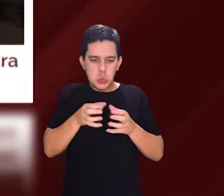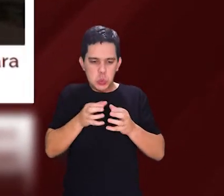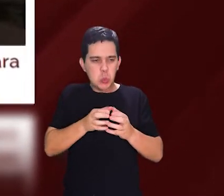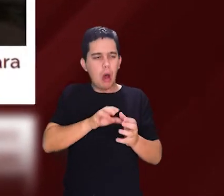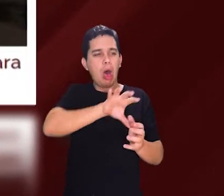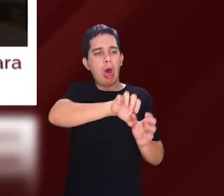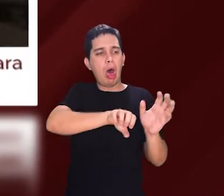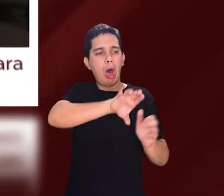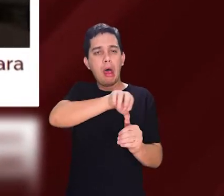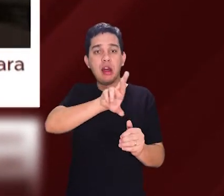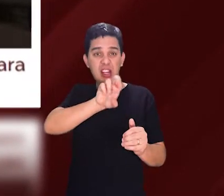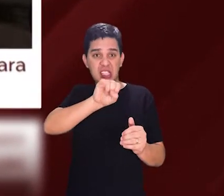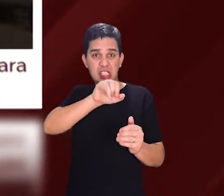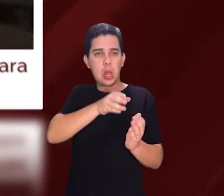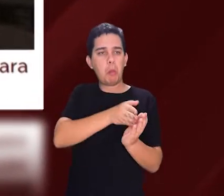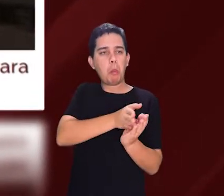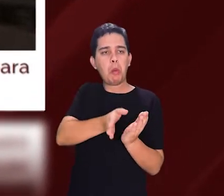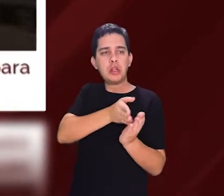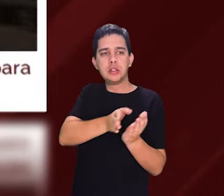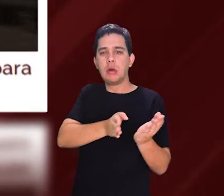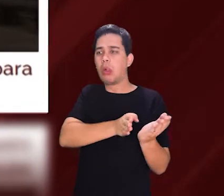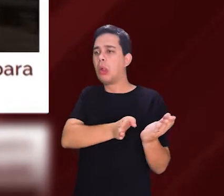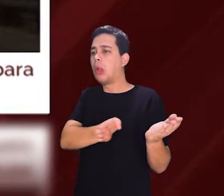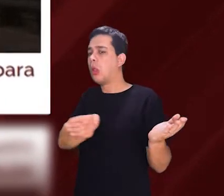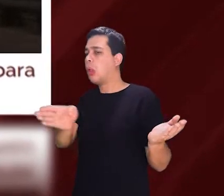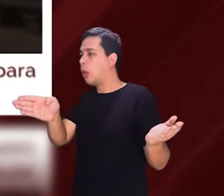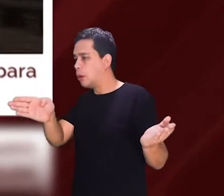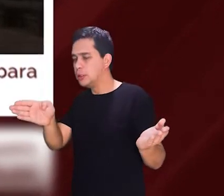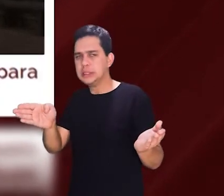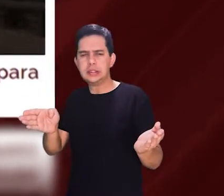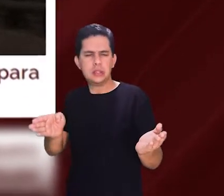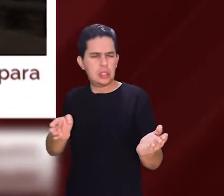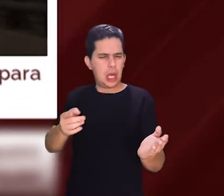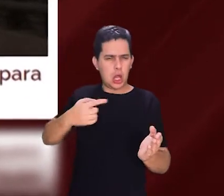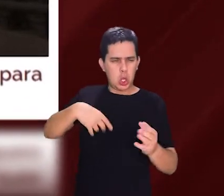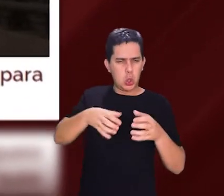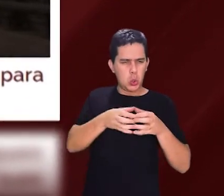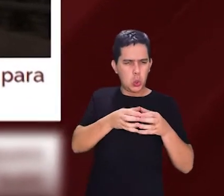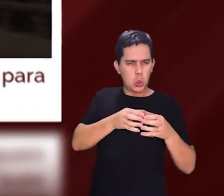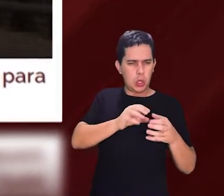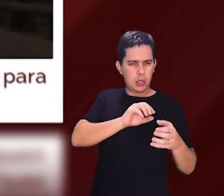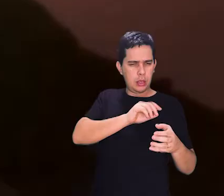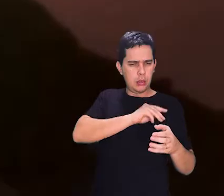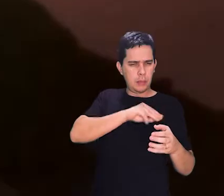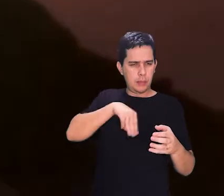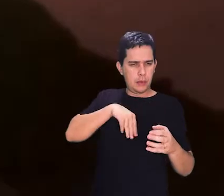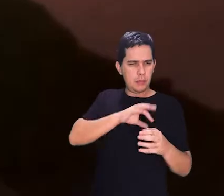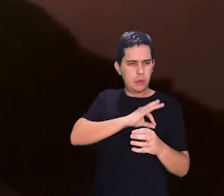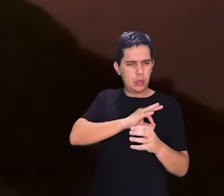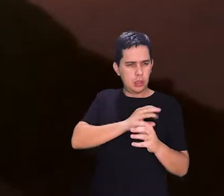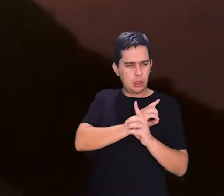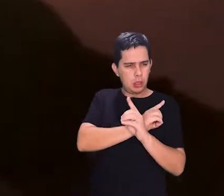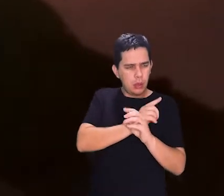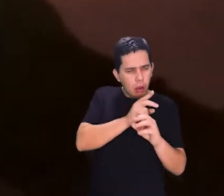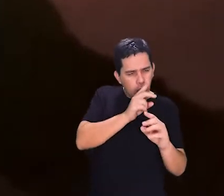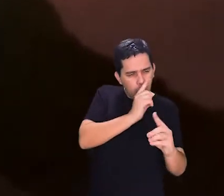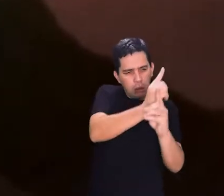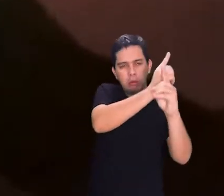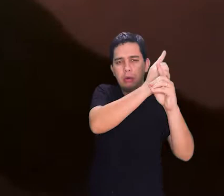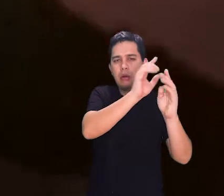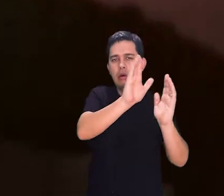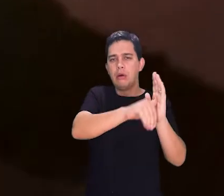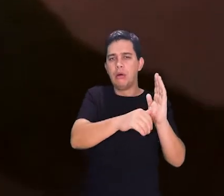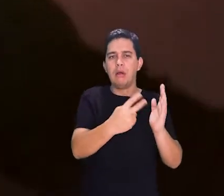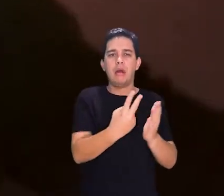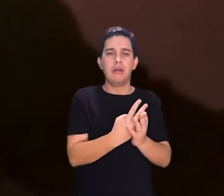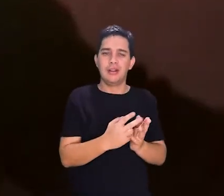gente desdobrou a investigação do furto para a primeira fase. Eles praticavam furto, né? Na verdade